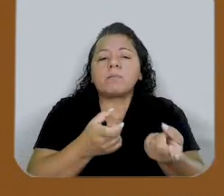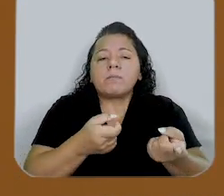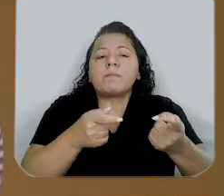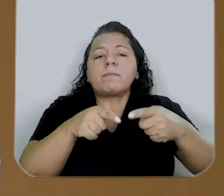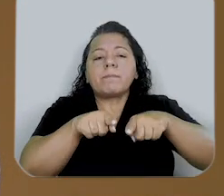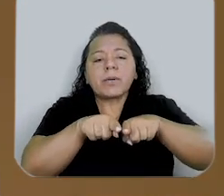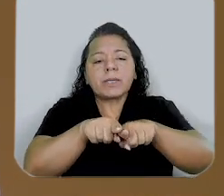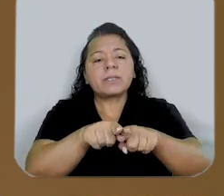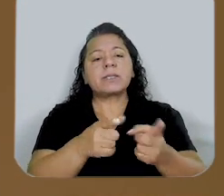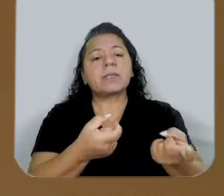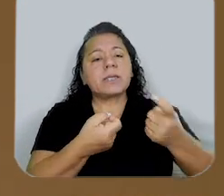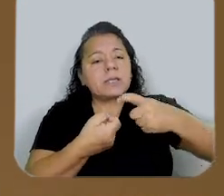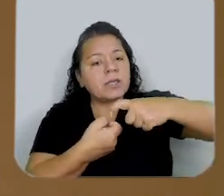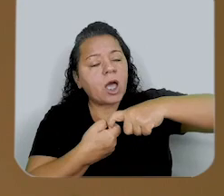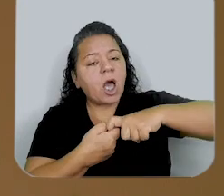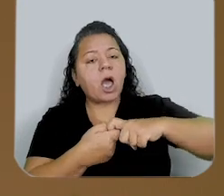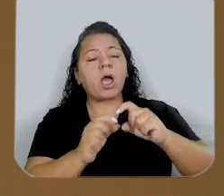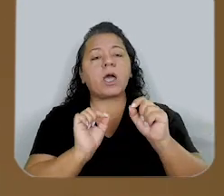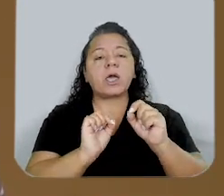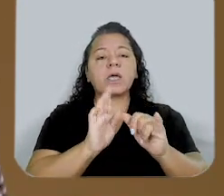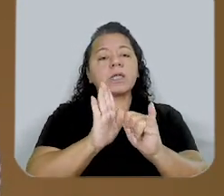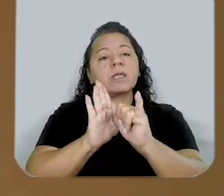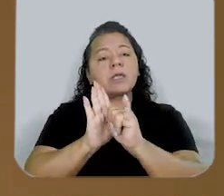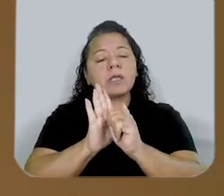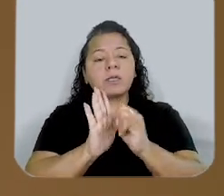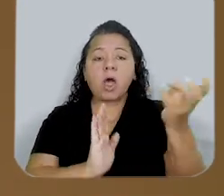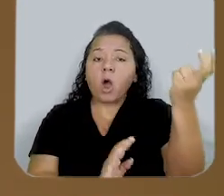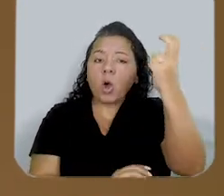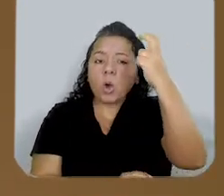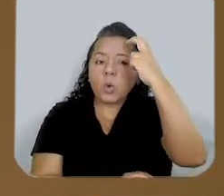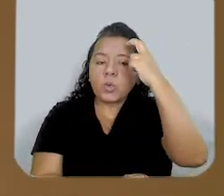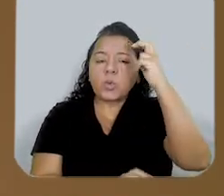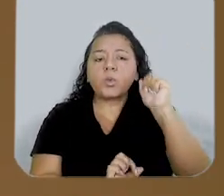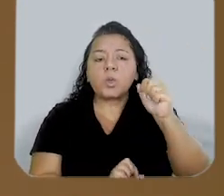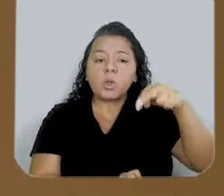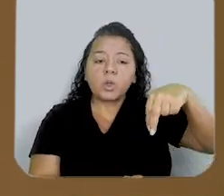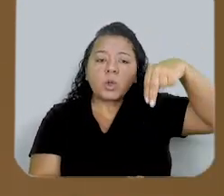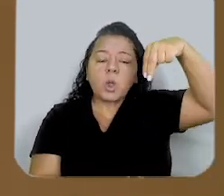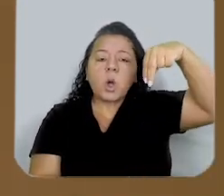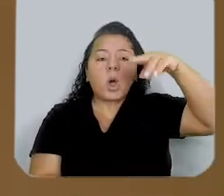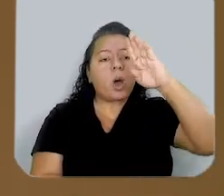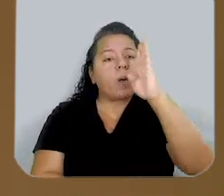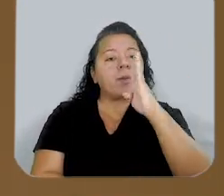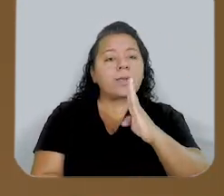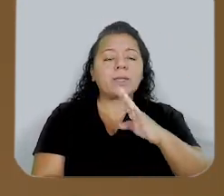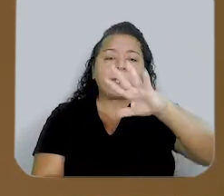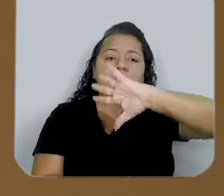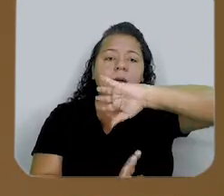identidade, de uma cultura do norte do Brasil, da Amazônia, que precisa ser melhor